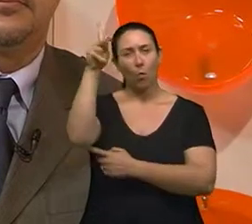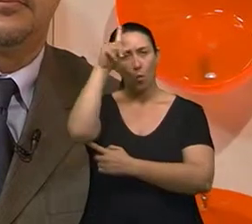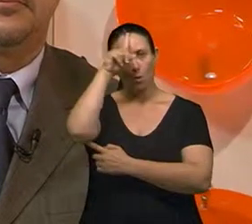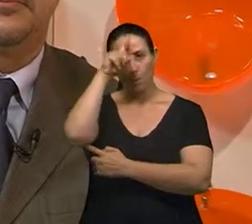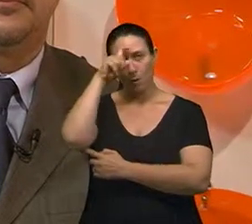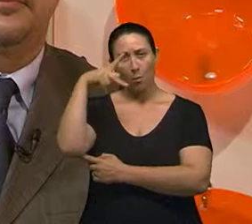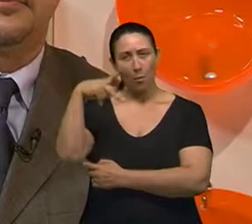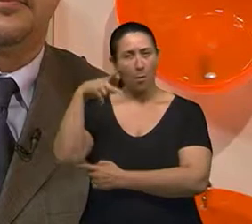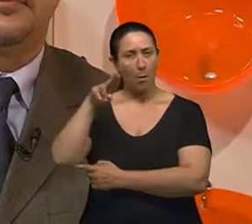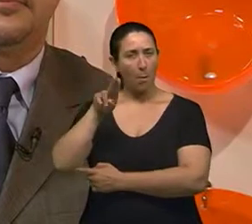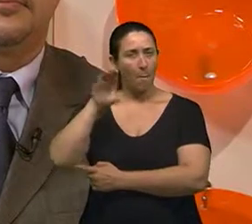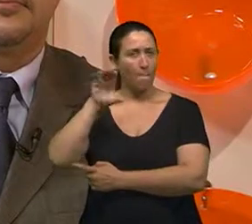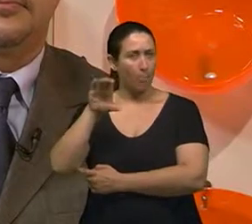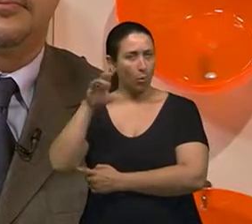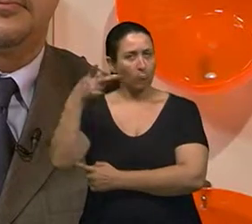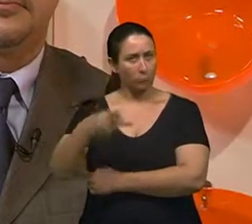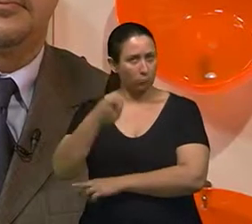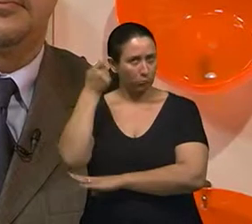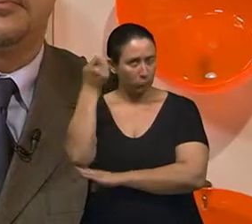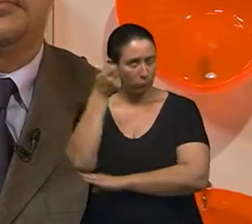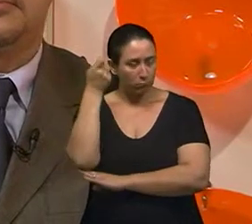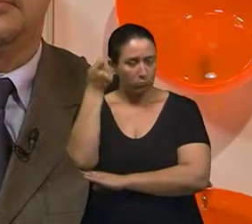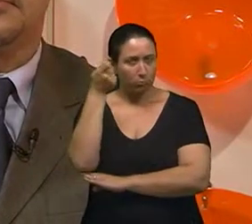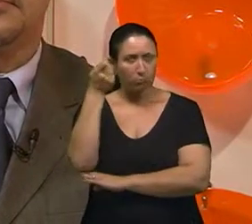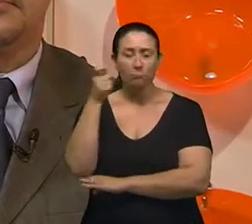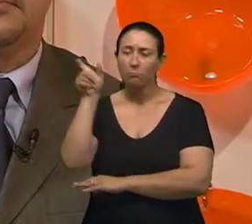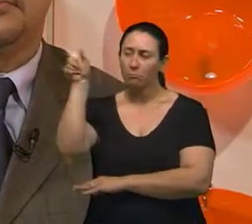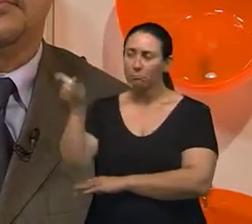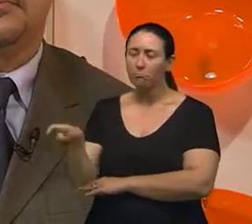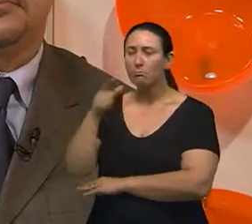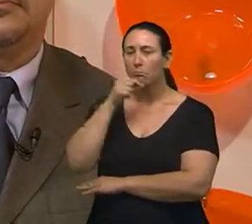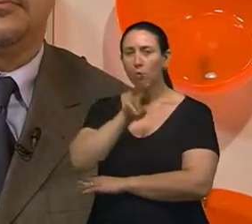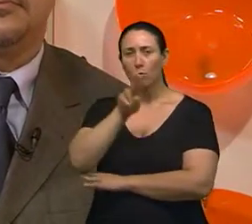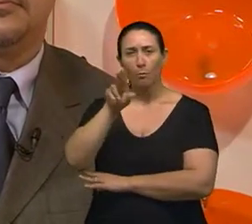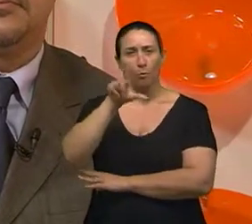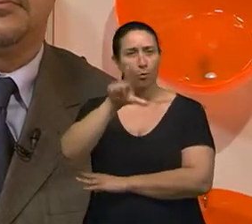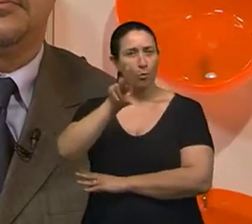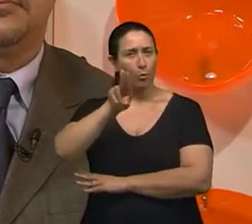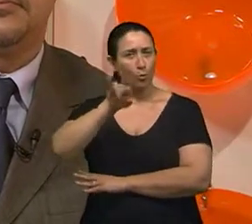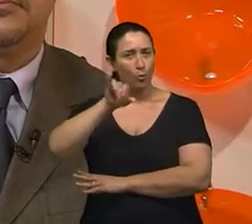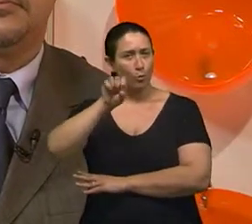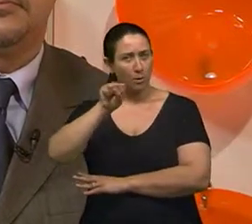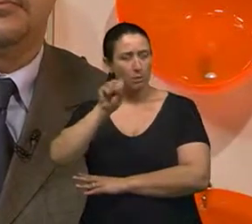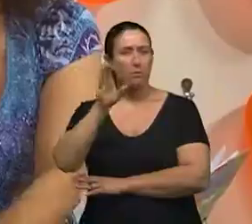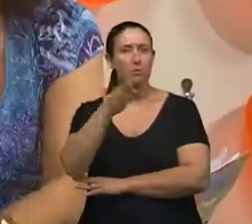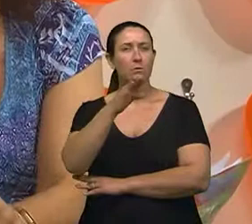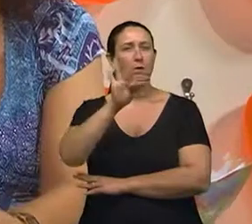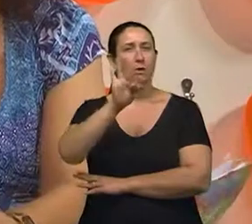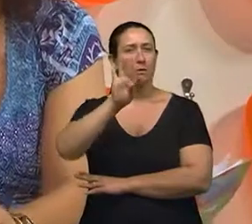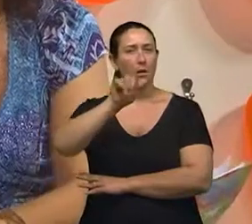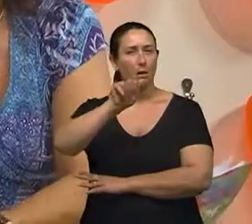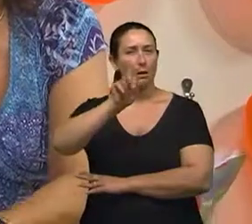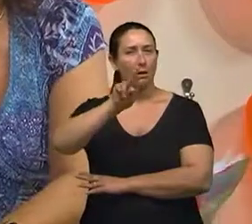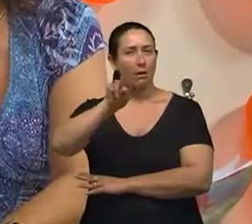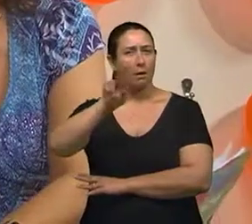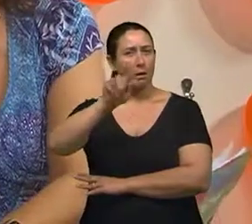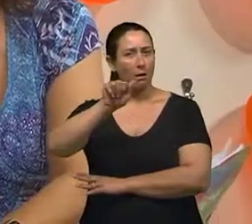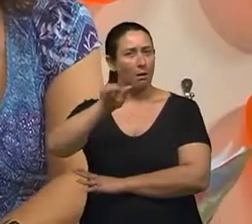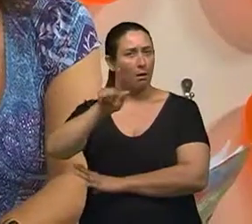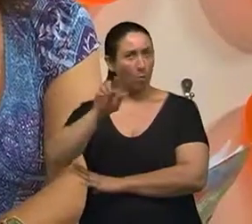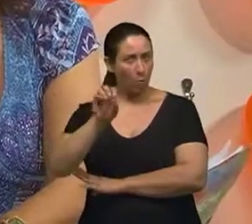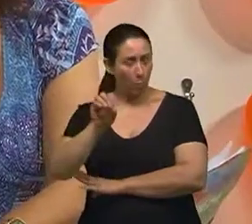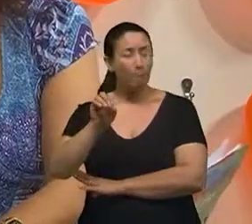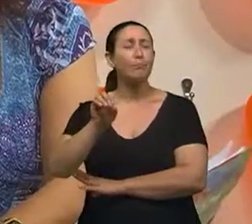PUC, a Pontifícia Universidade Católica do Rio Grande do Sul, Luiz Ricardo Tarragó. Mas antes, nós vamos